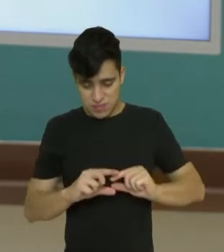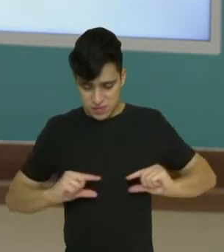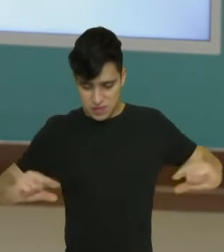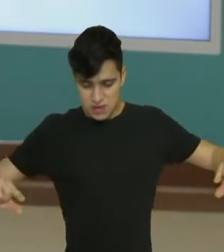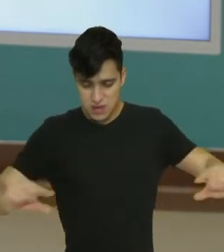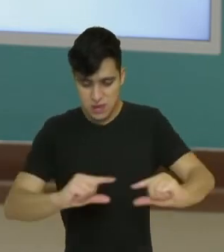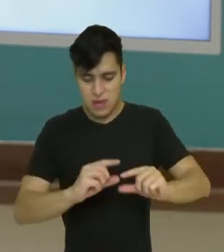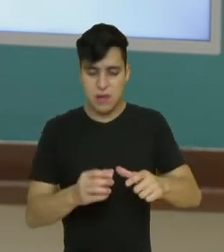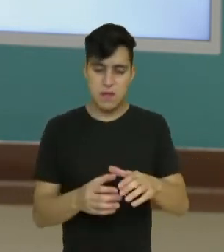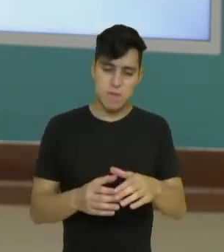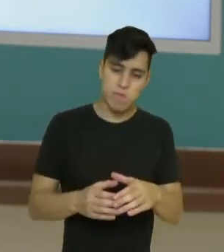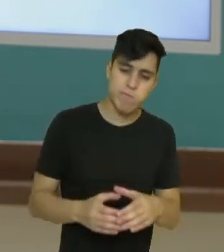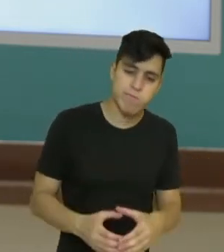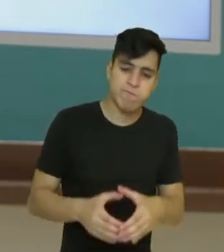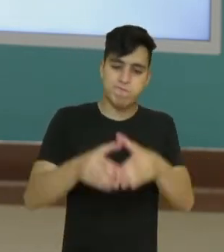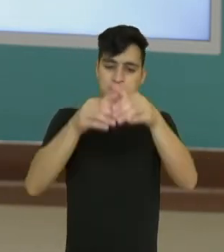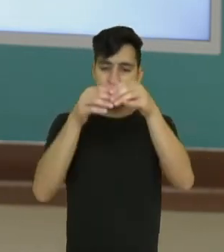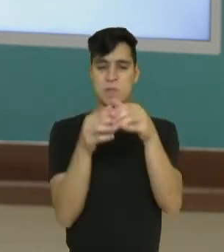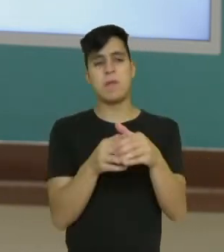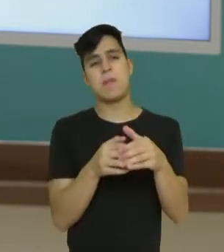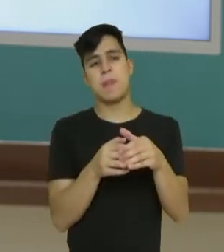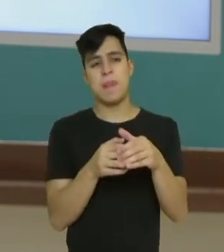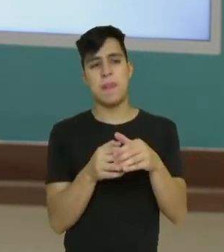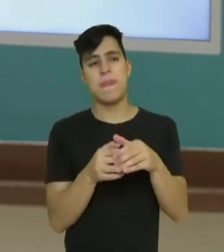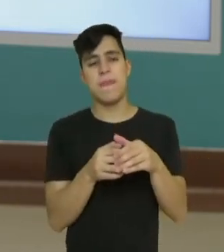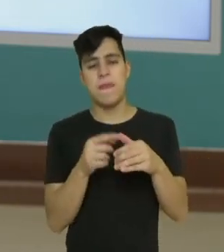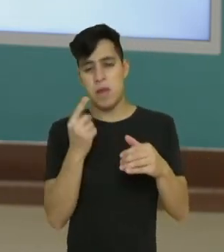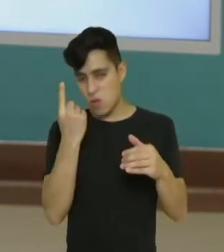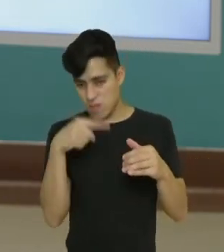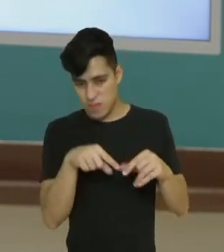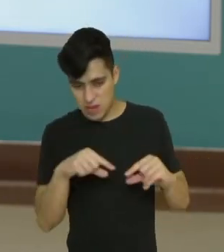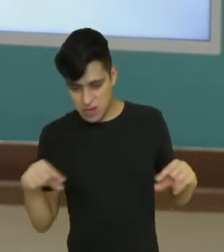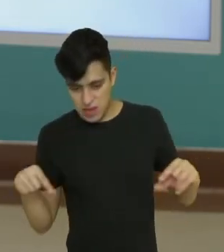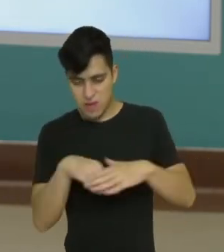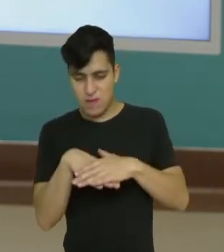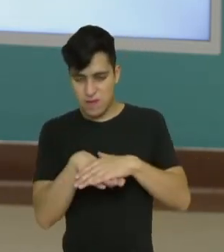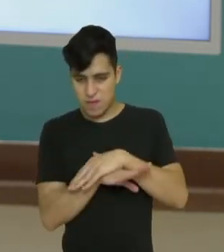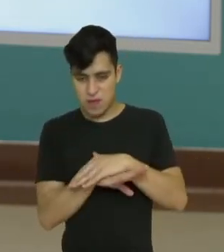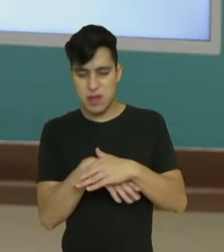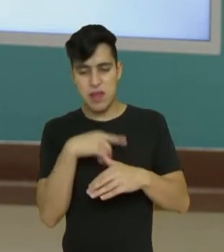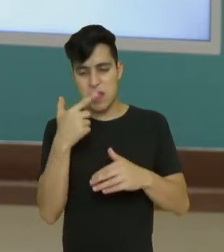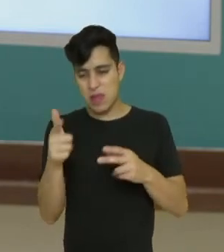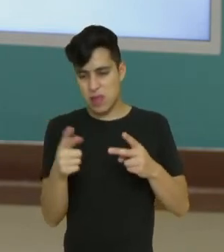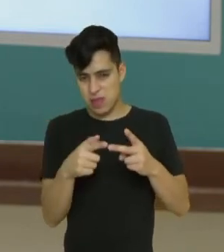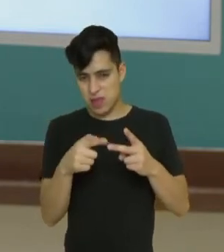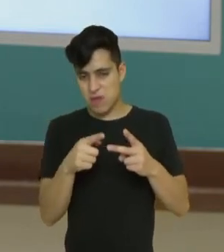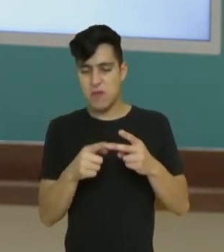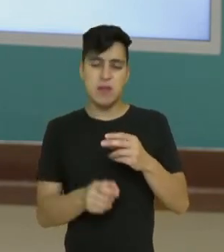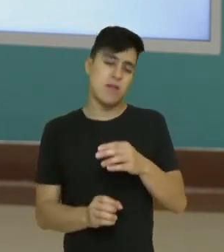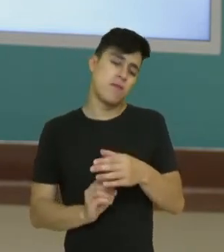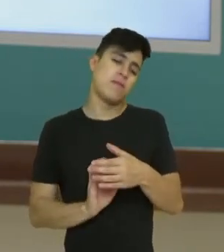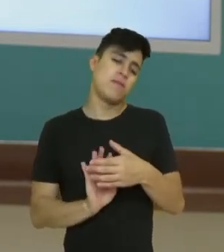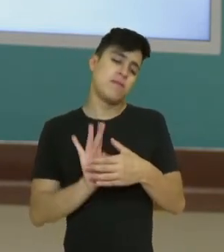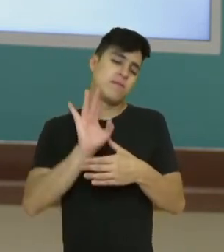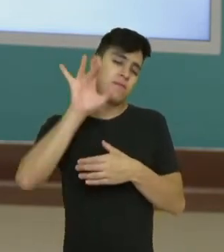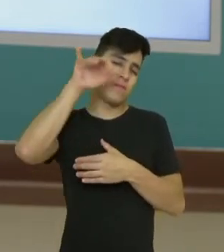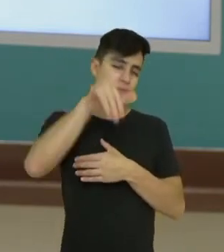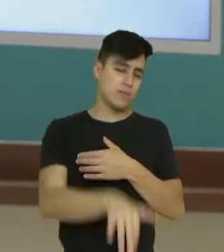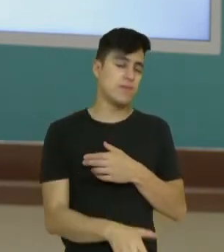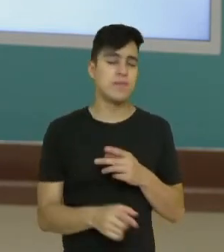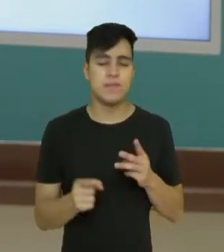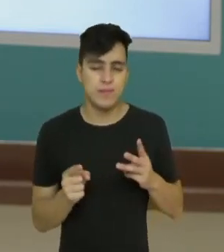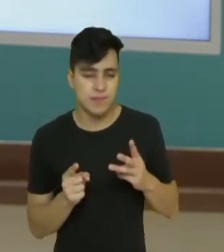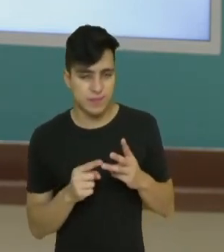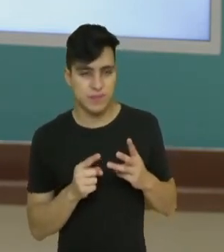e chaminé. Uma guarda o magma e a outra o magma vai percorrer até a saída.